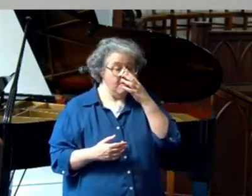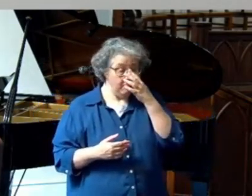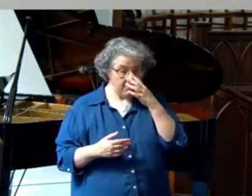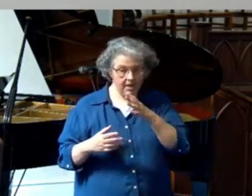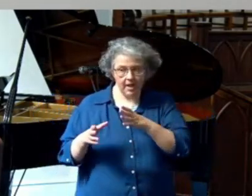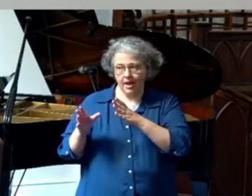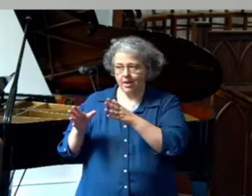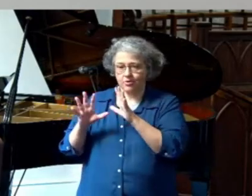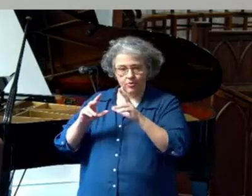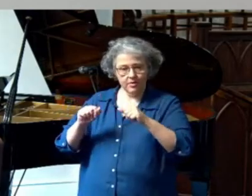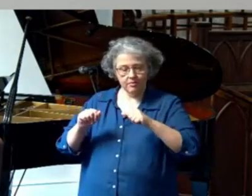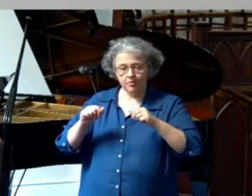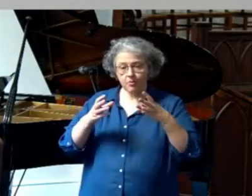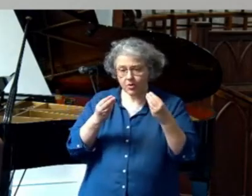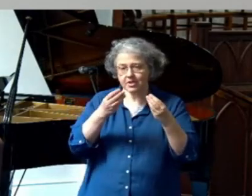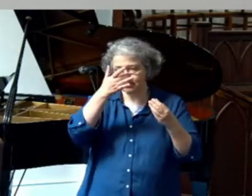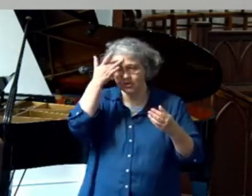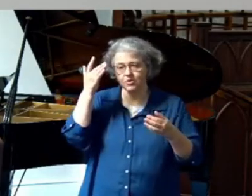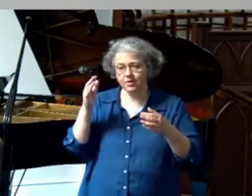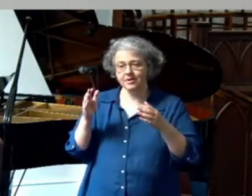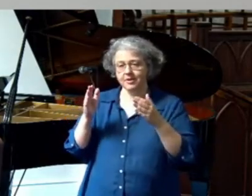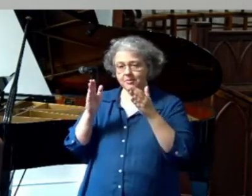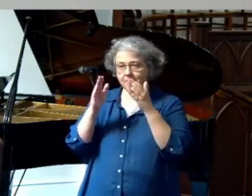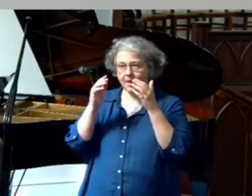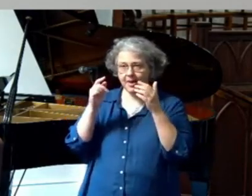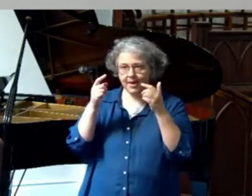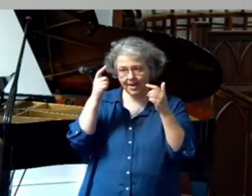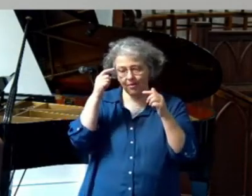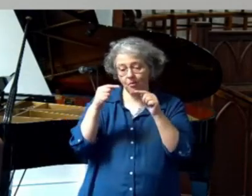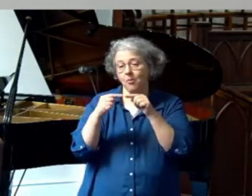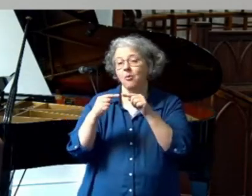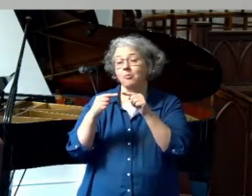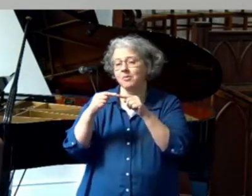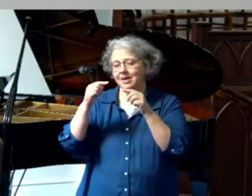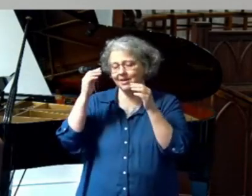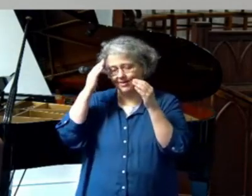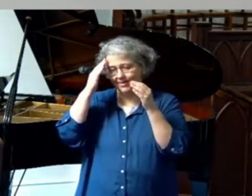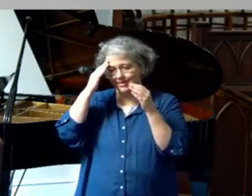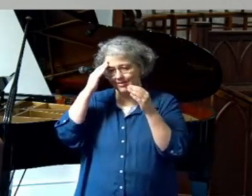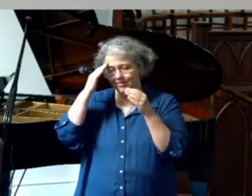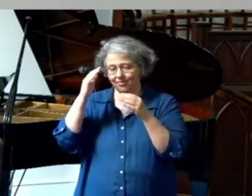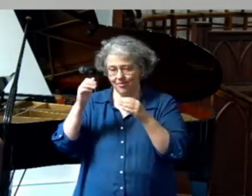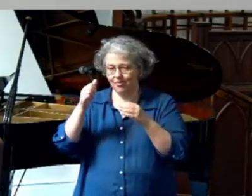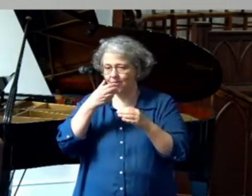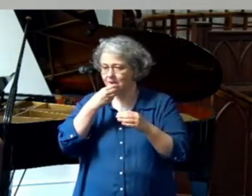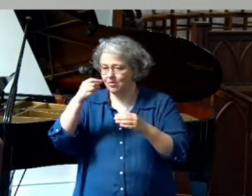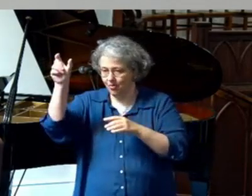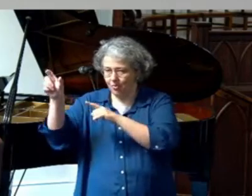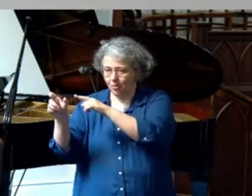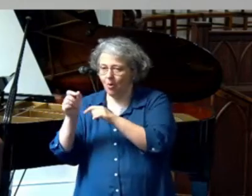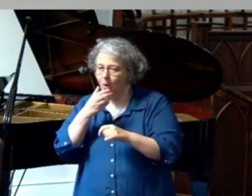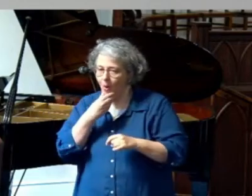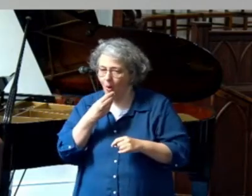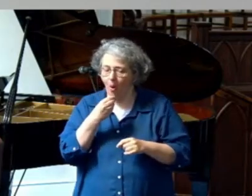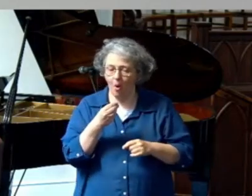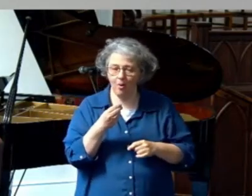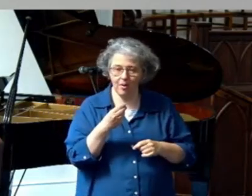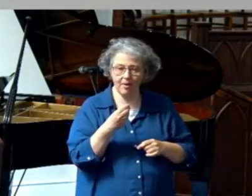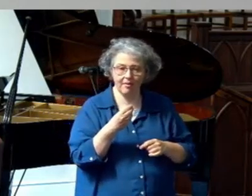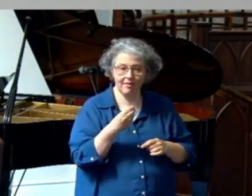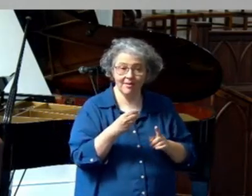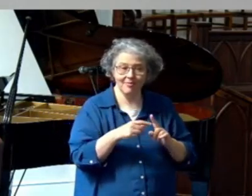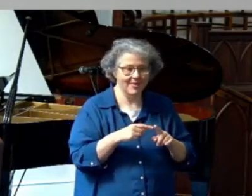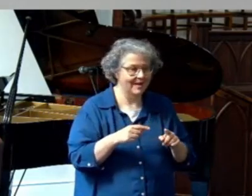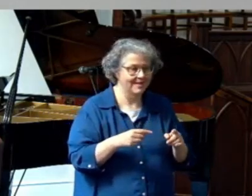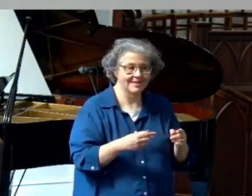O cristianismo não diz que o sentido da vida é a felicidade e a plenitude. Mas então o que o cristianismo diz? Mas vamos